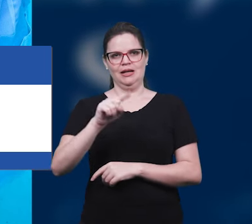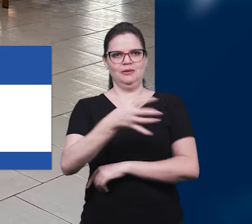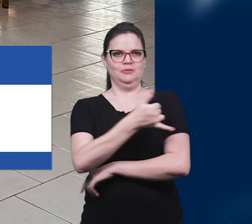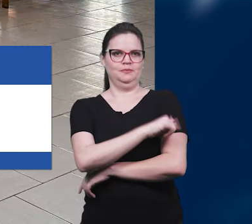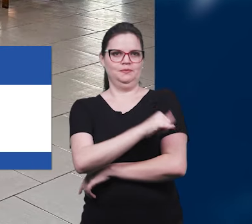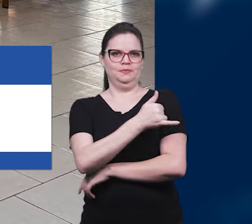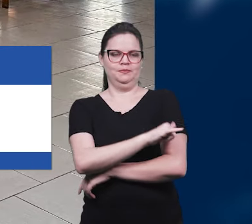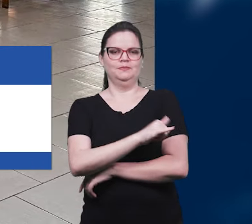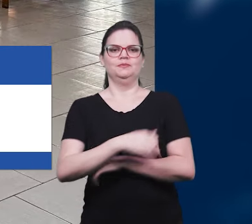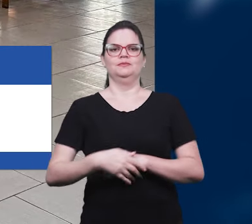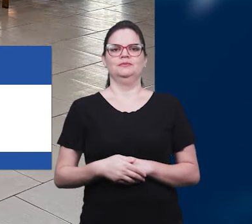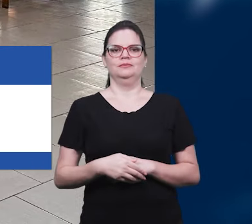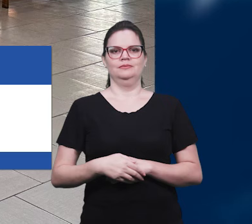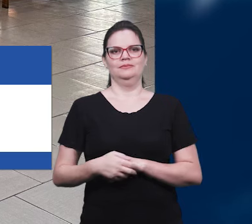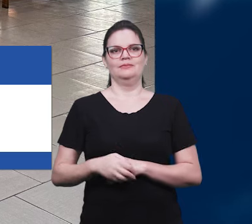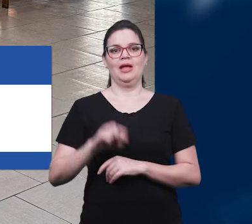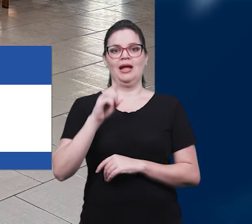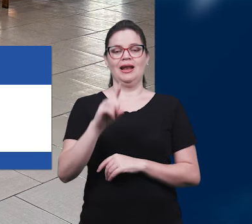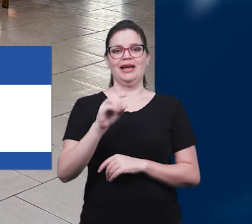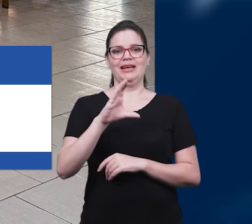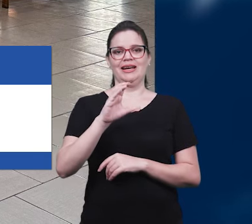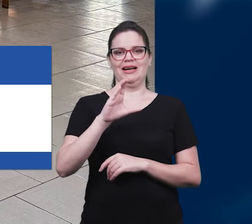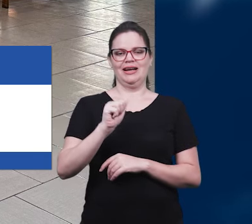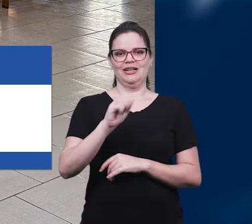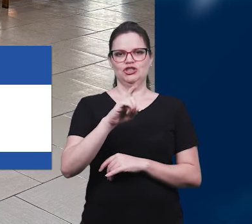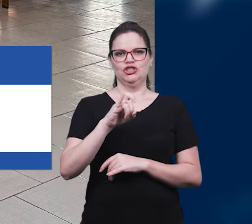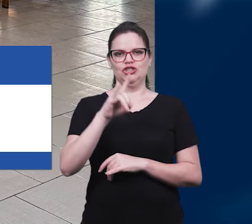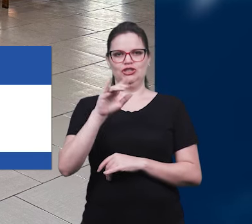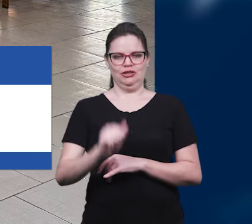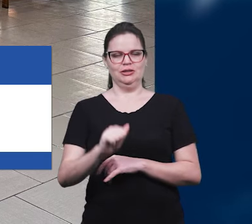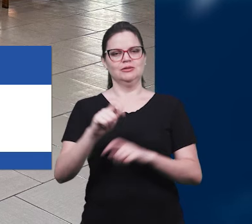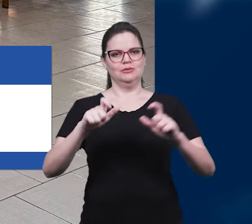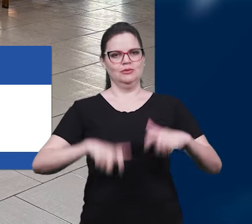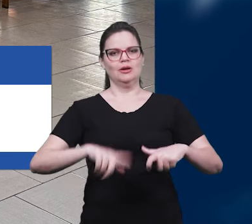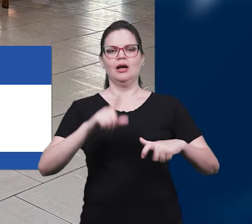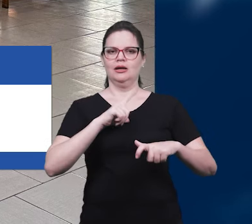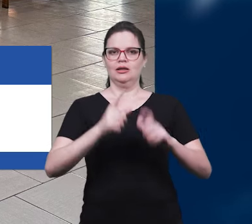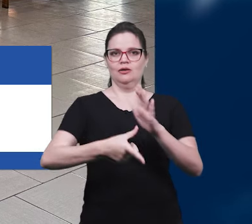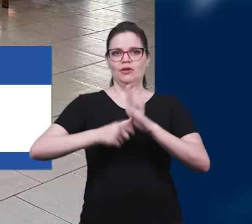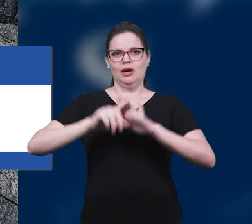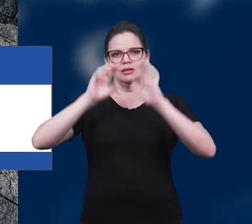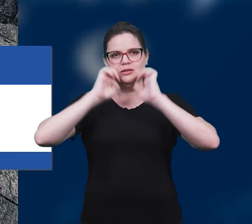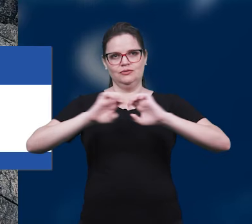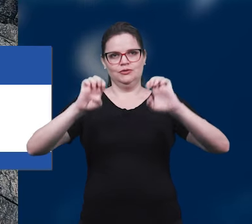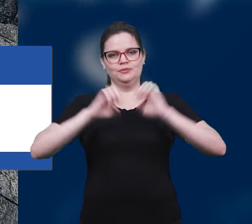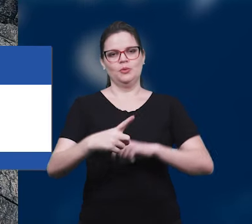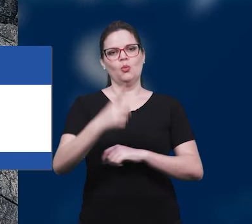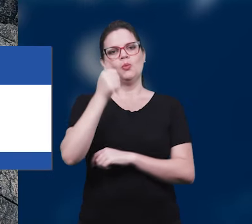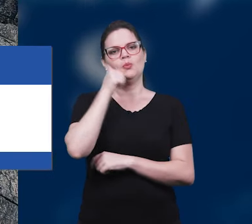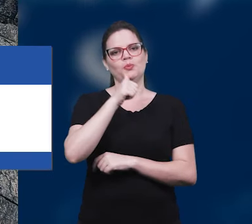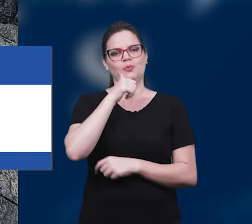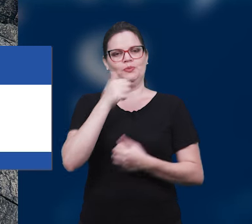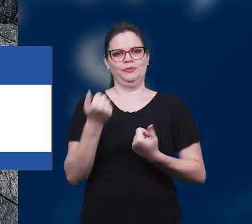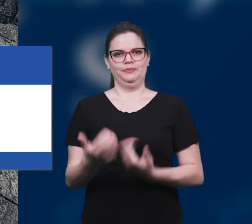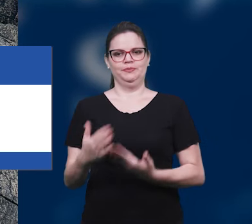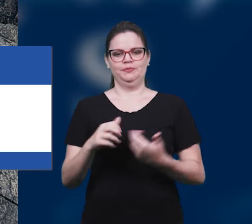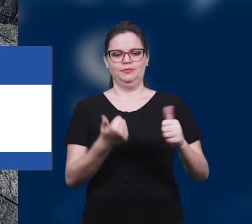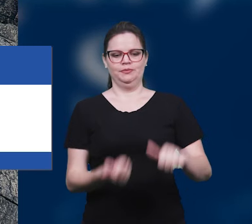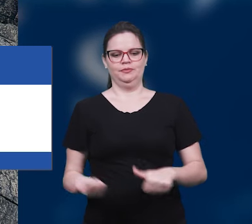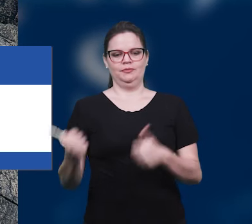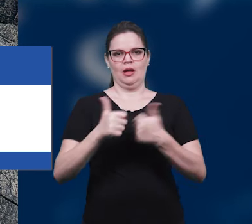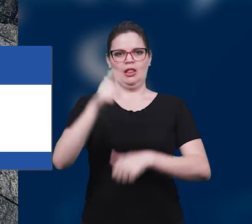no município de Duque de Caxias fruto de um trabalho evangelístico uma jovem Desceu as águas e o